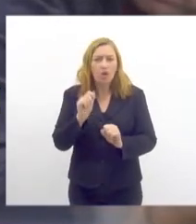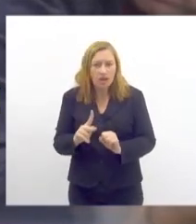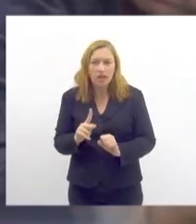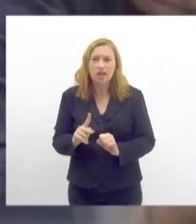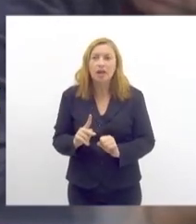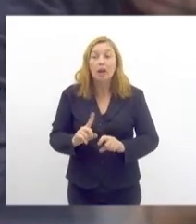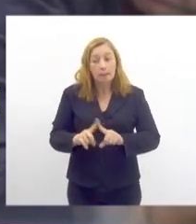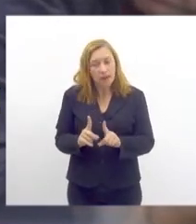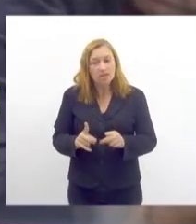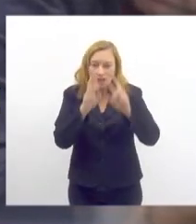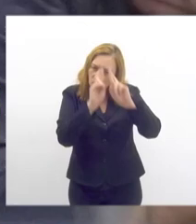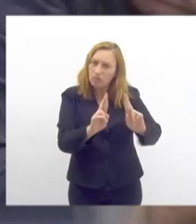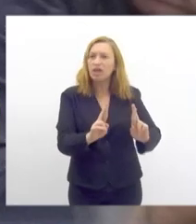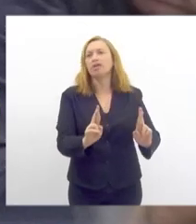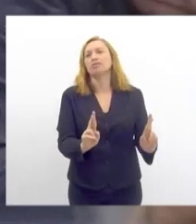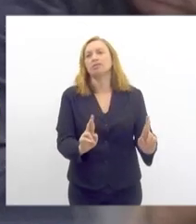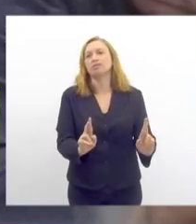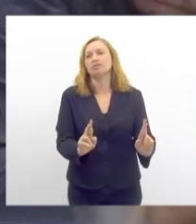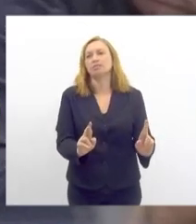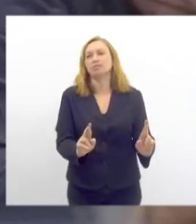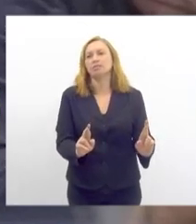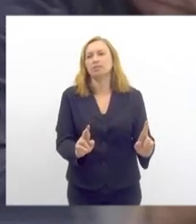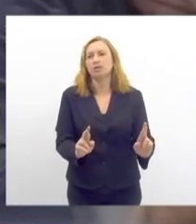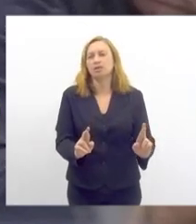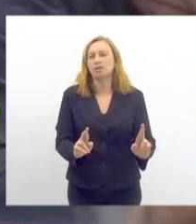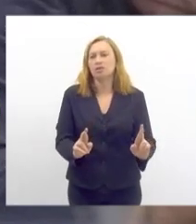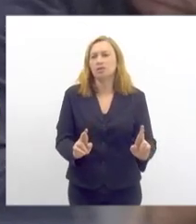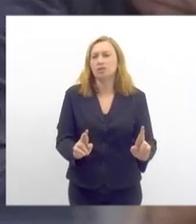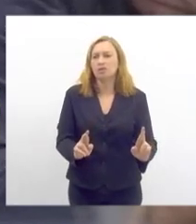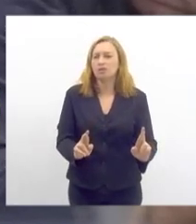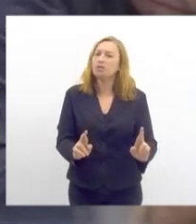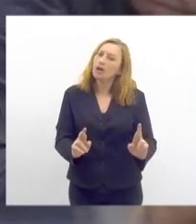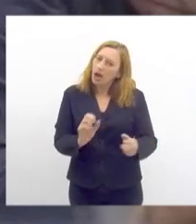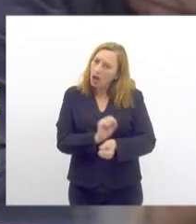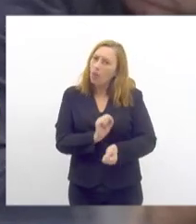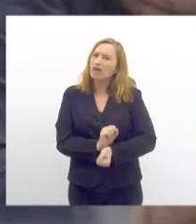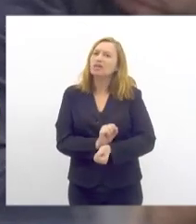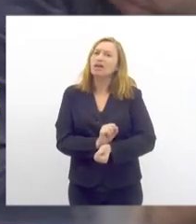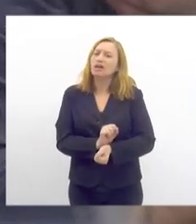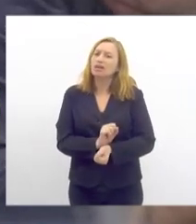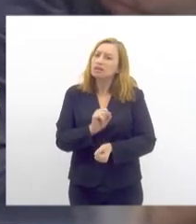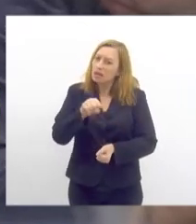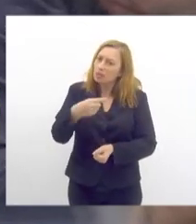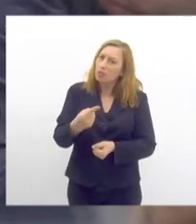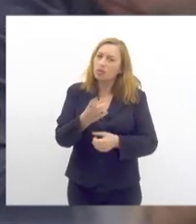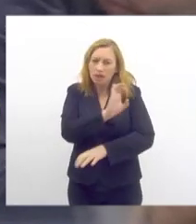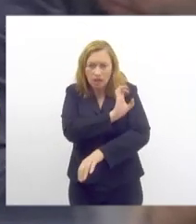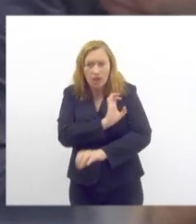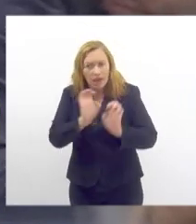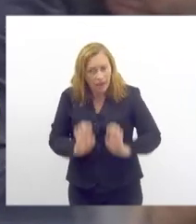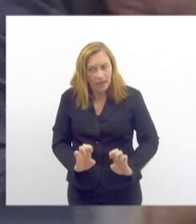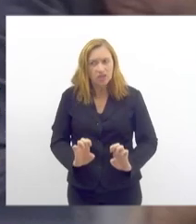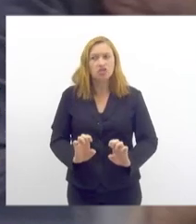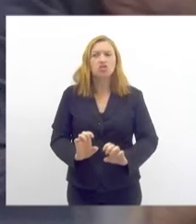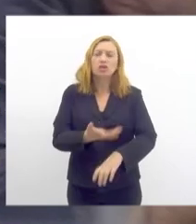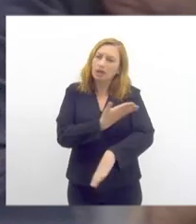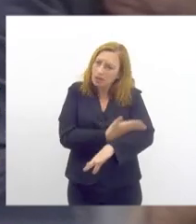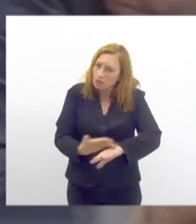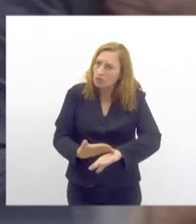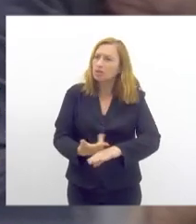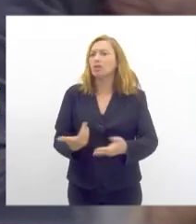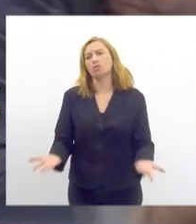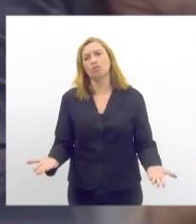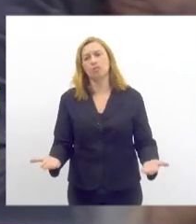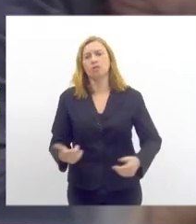tranquilo. Agora, com respeito. Não me manifesto enquanto ninguém fala e, pelo amor de Deus, é o mínimo de educação. Aqui é uma mesa de